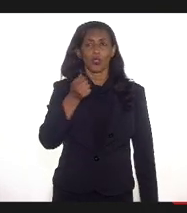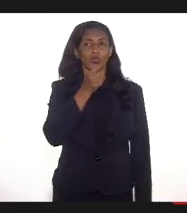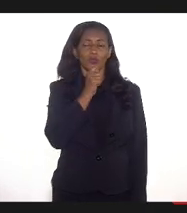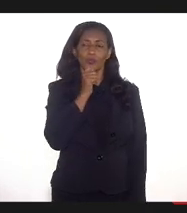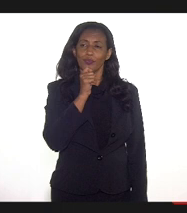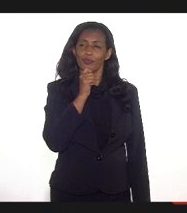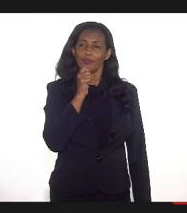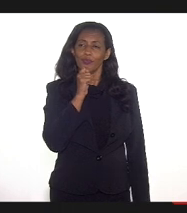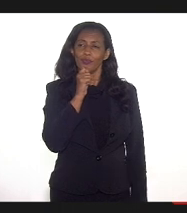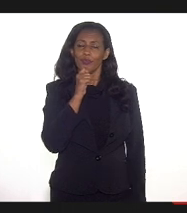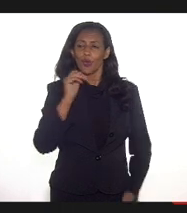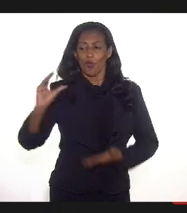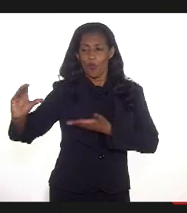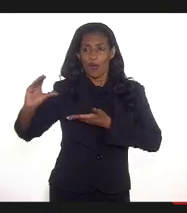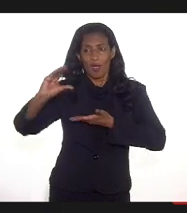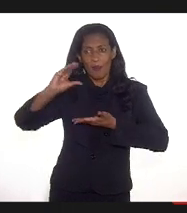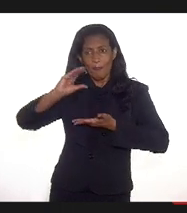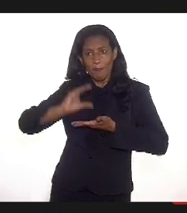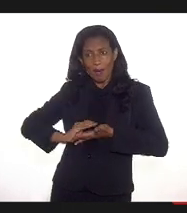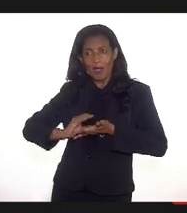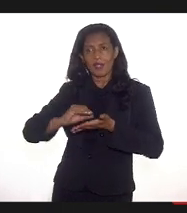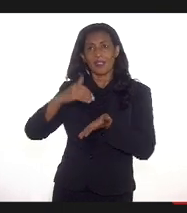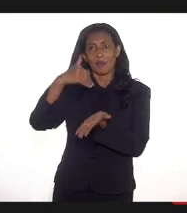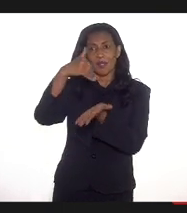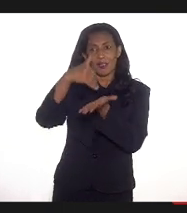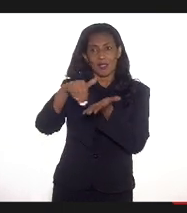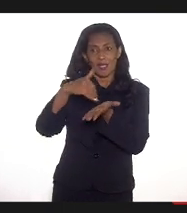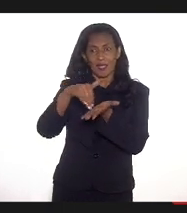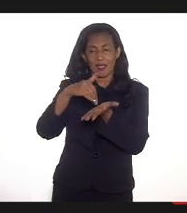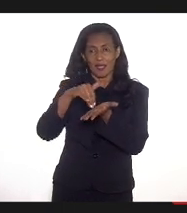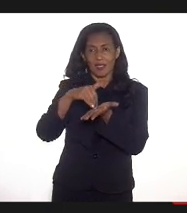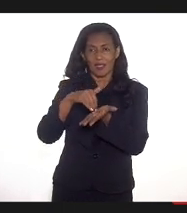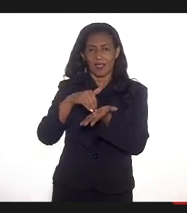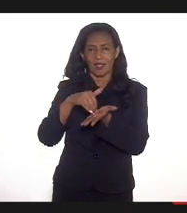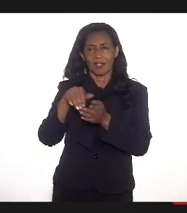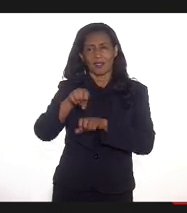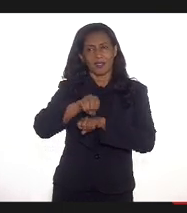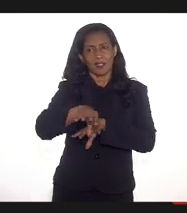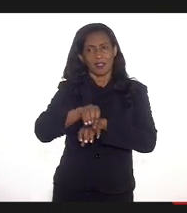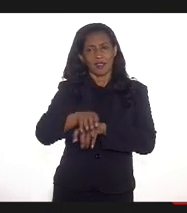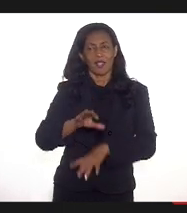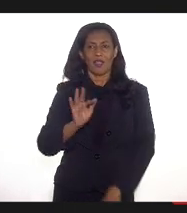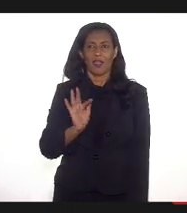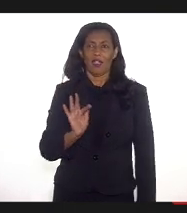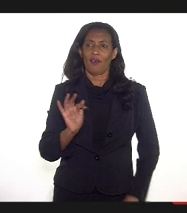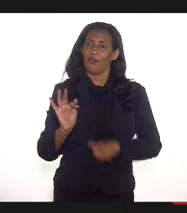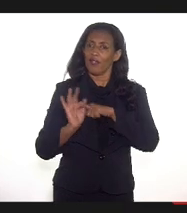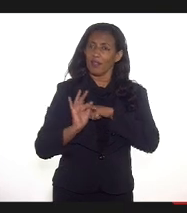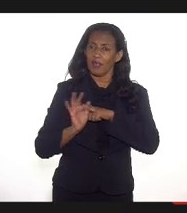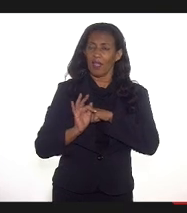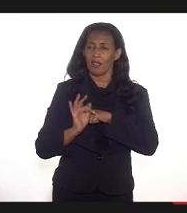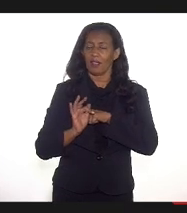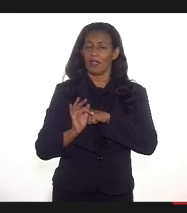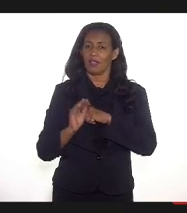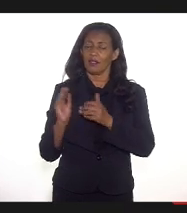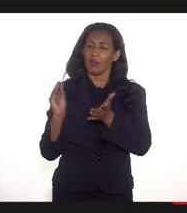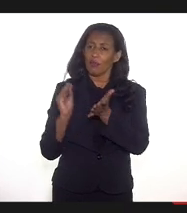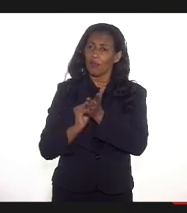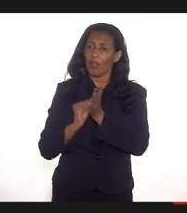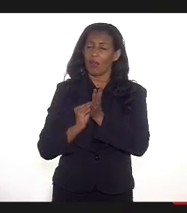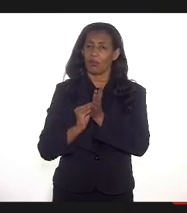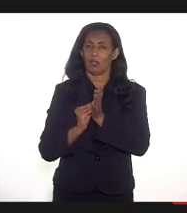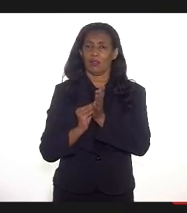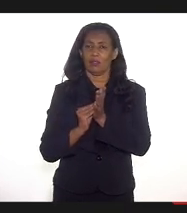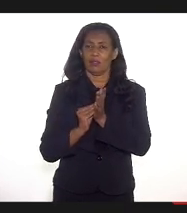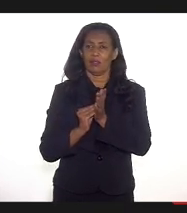ainda o repasse feito pela Secretaria de Educação, a FITEC. Então, essas são